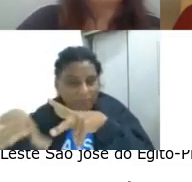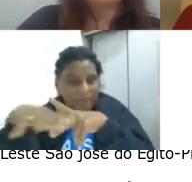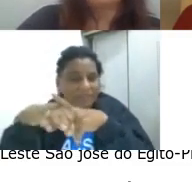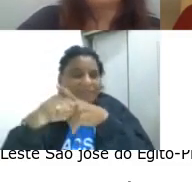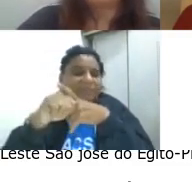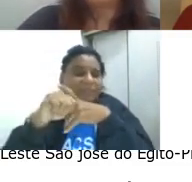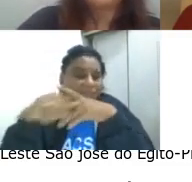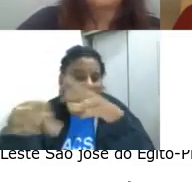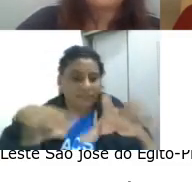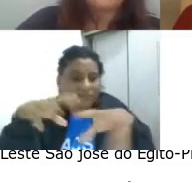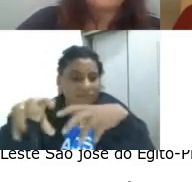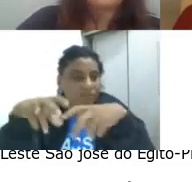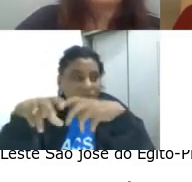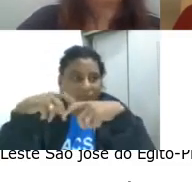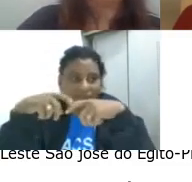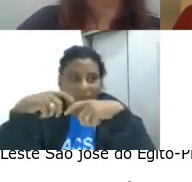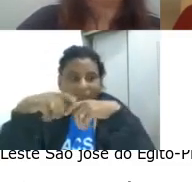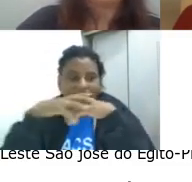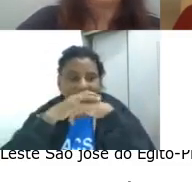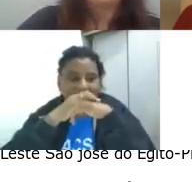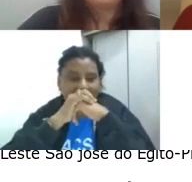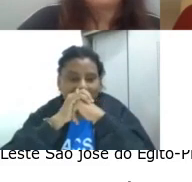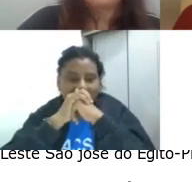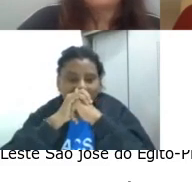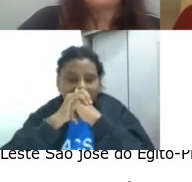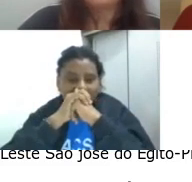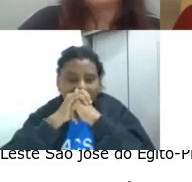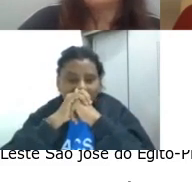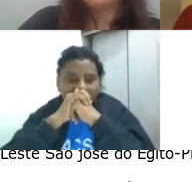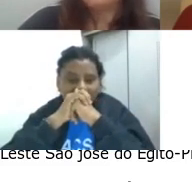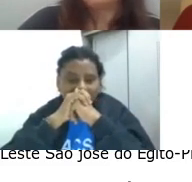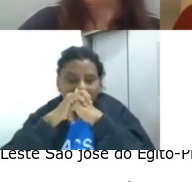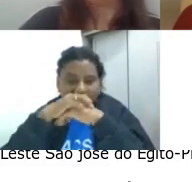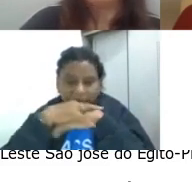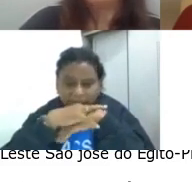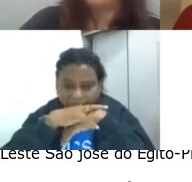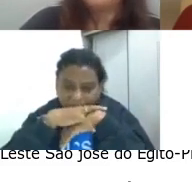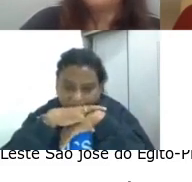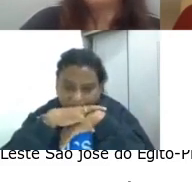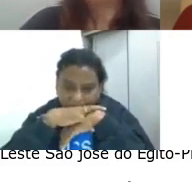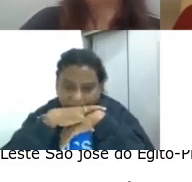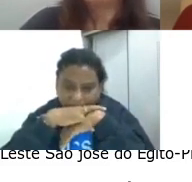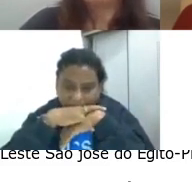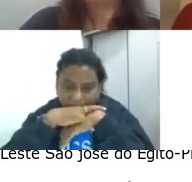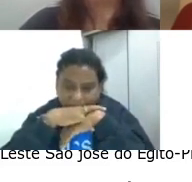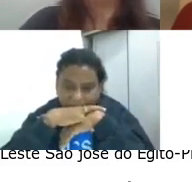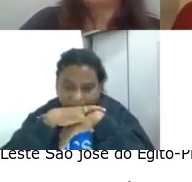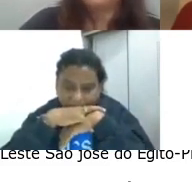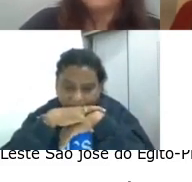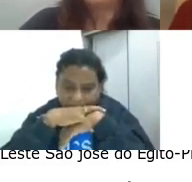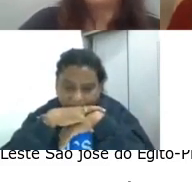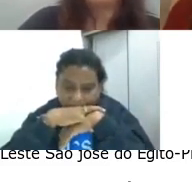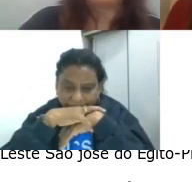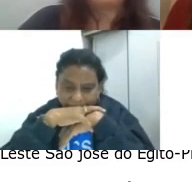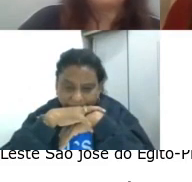consiste em perguntar sobre a presença e duração da tosse segundo orientar o sintomático respiratório sobre a coleta como a gente já viu anteriormente aquelas orientações que elas são